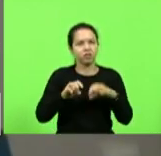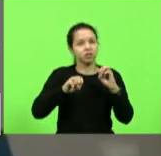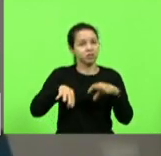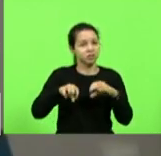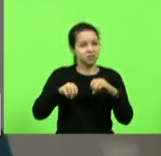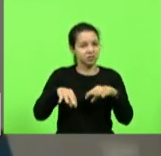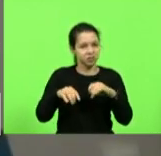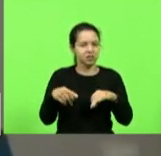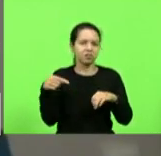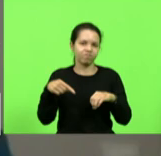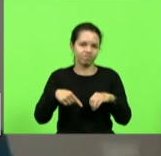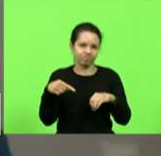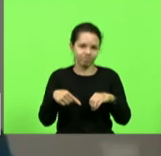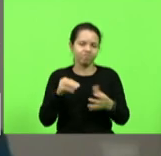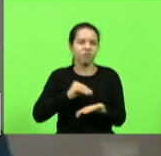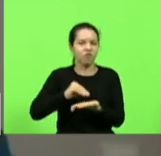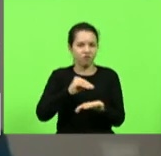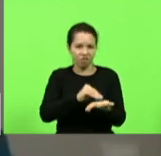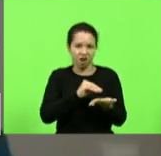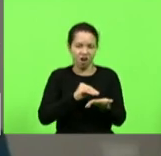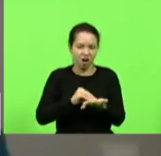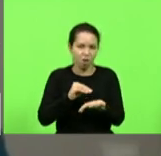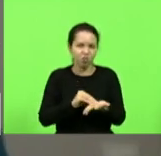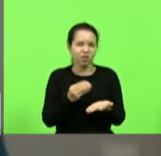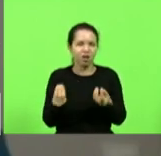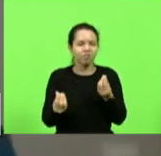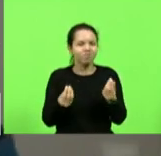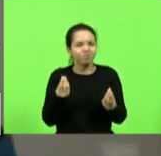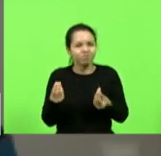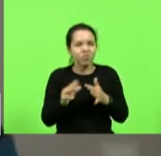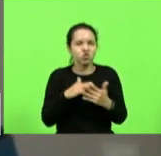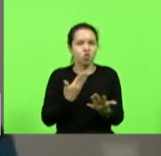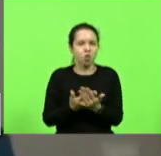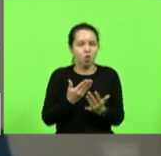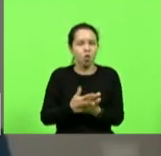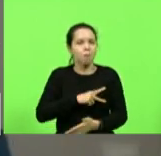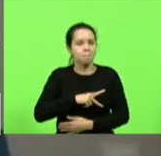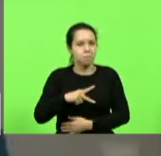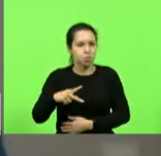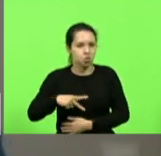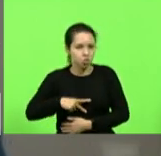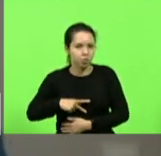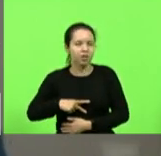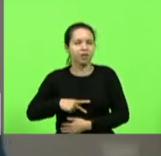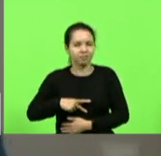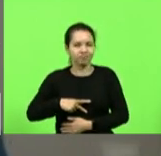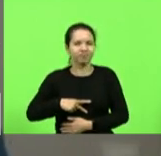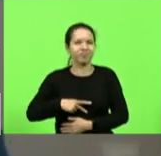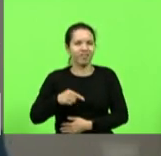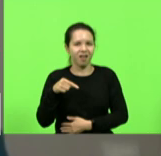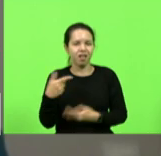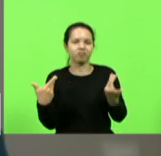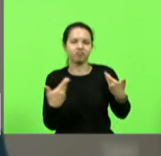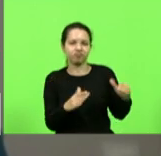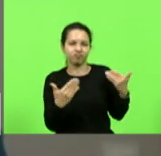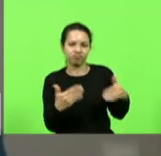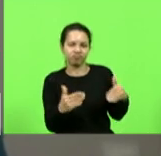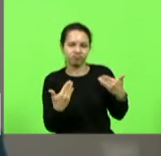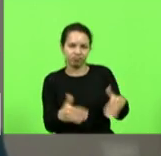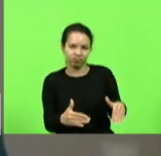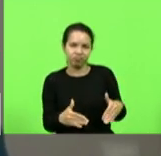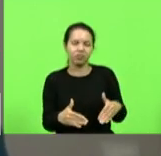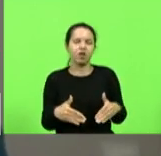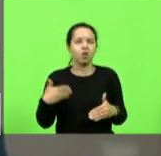deixa a desejar em termos de uma escola pública que acaba caindo no descaso de um